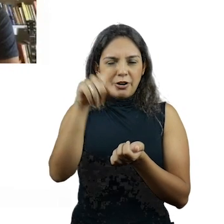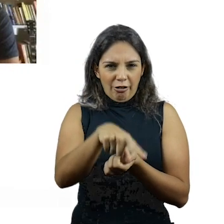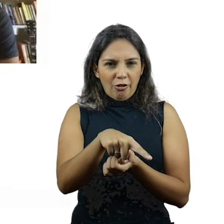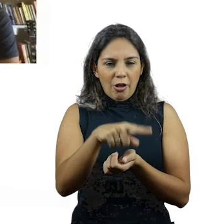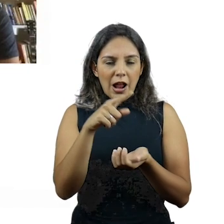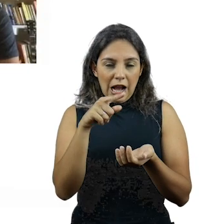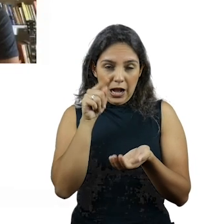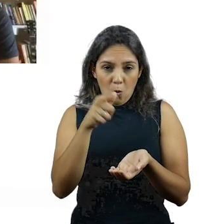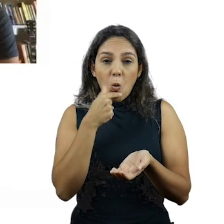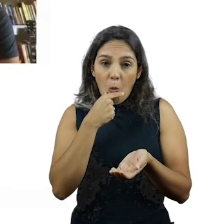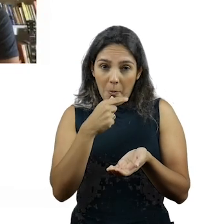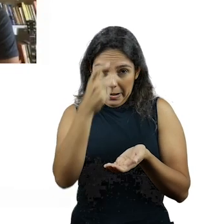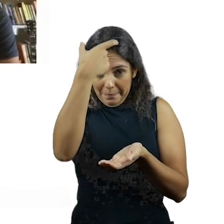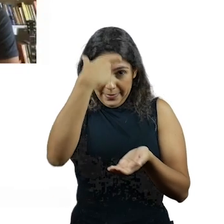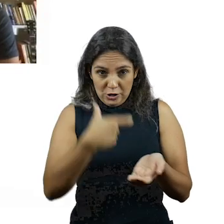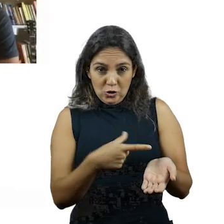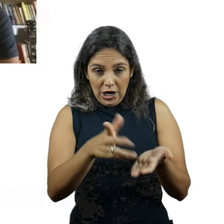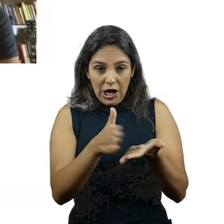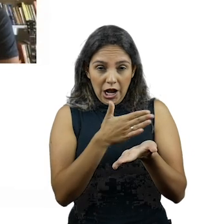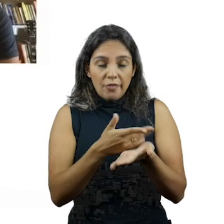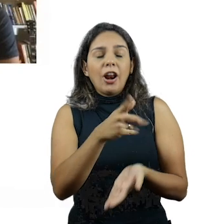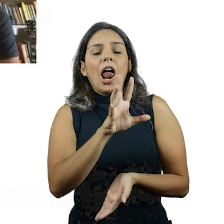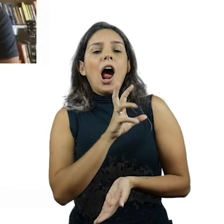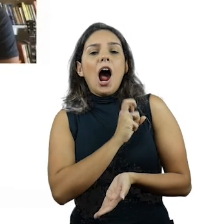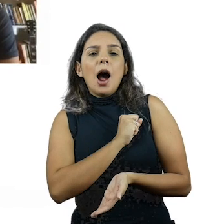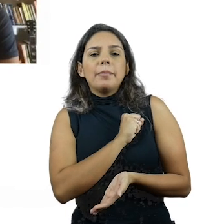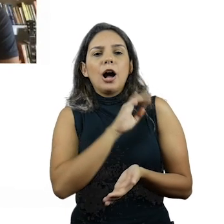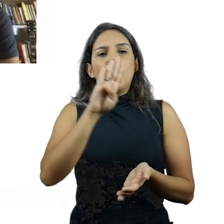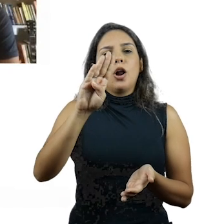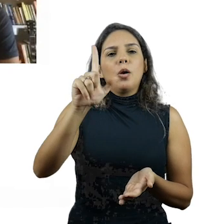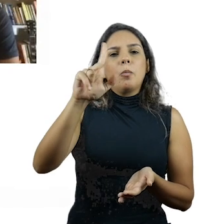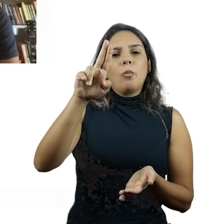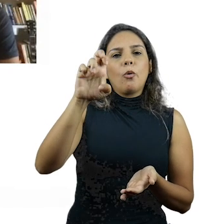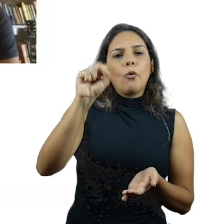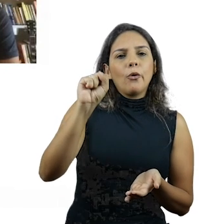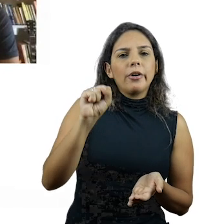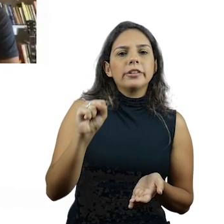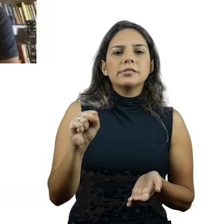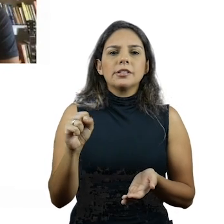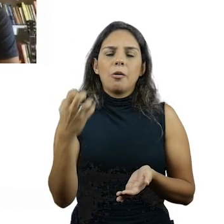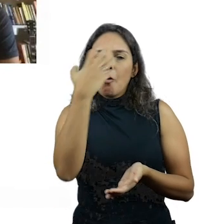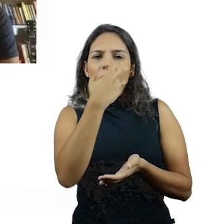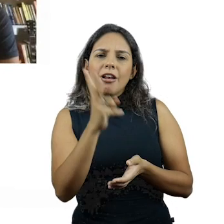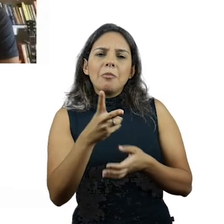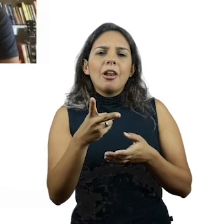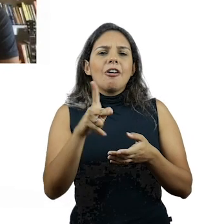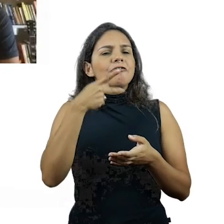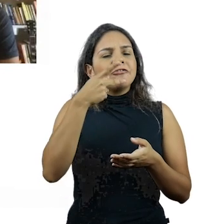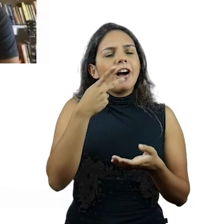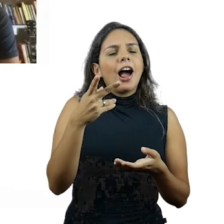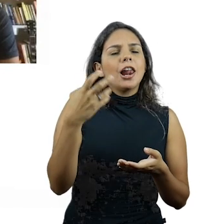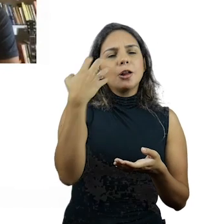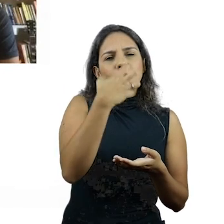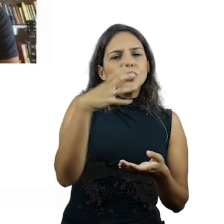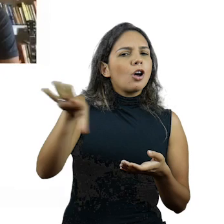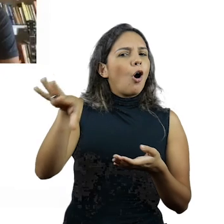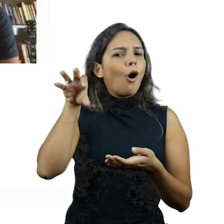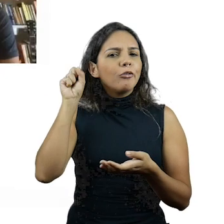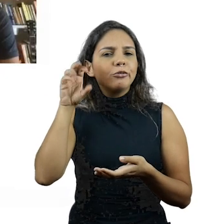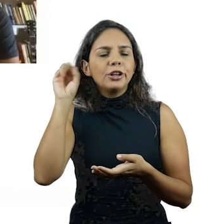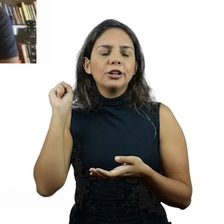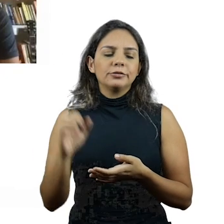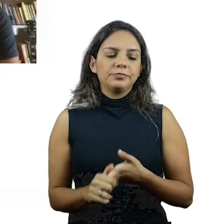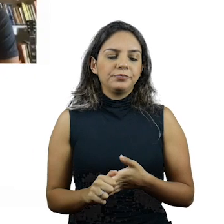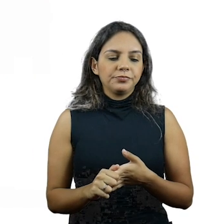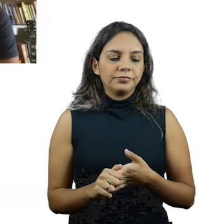blues de raiz. E nos livros ele sempre cita músicos e músicas que ele gosta, que ele está ouvindo. E aí